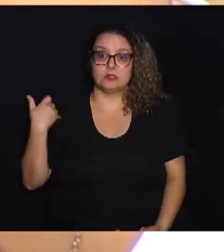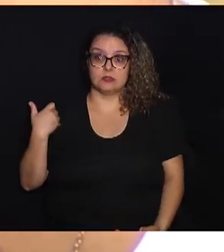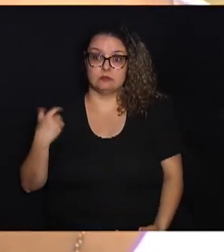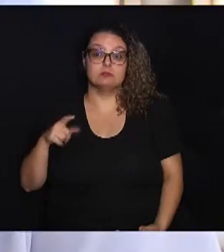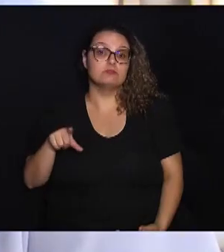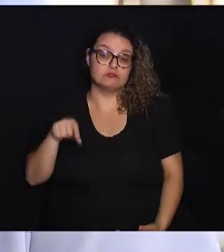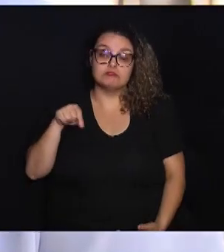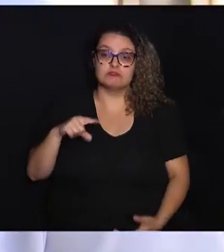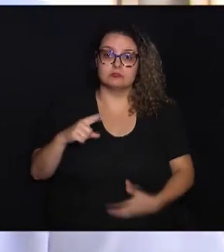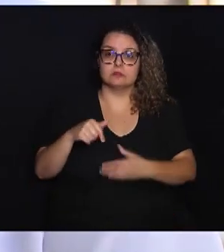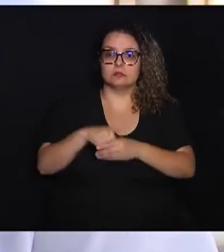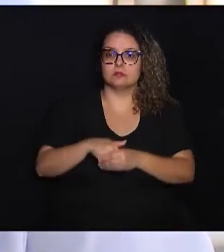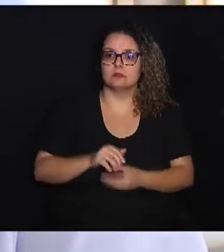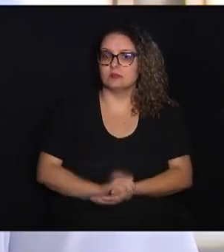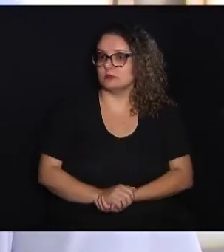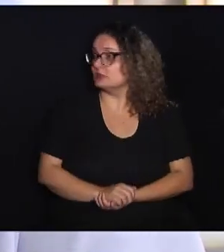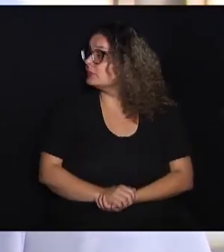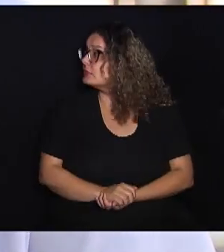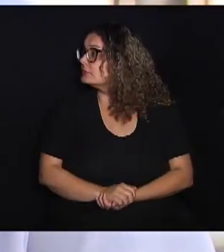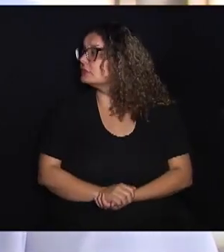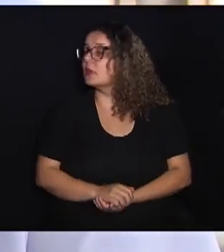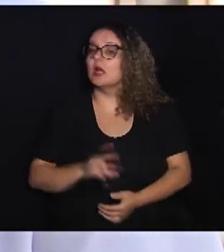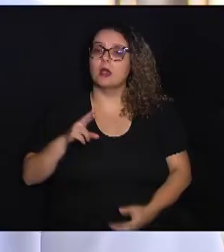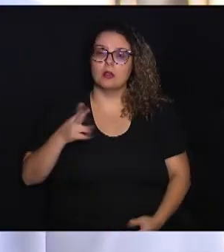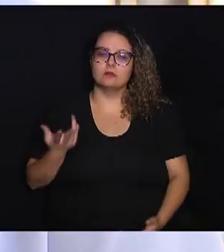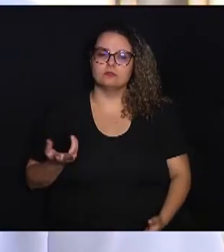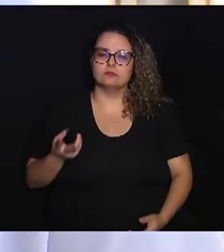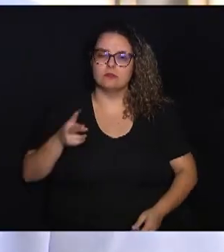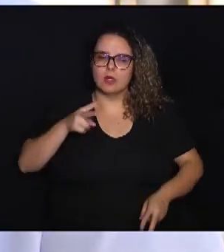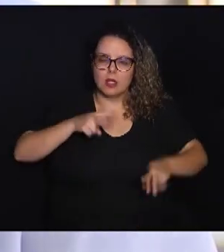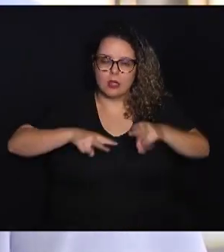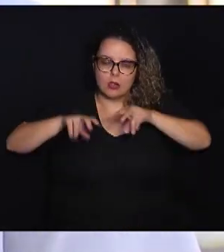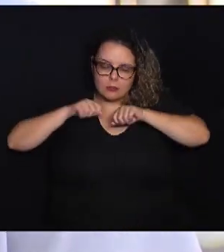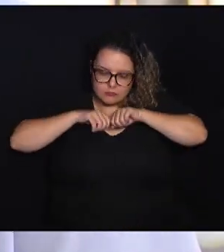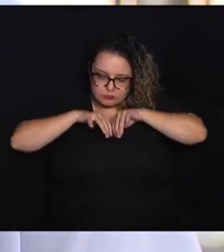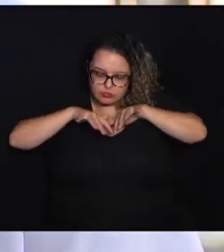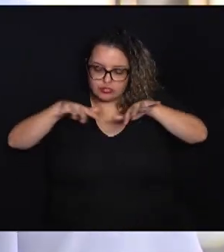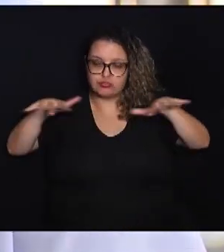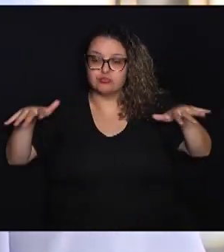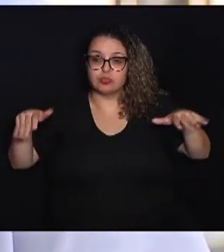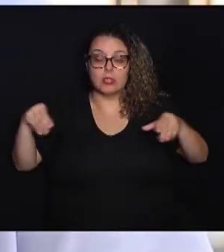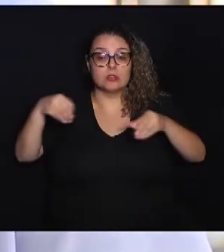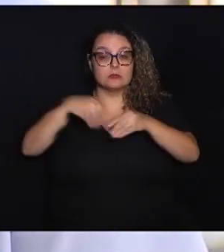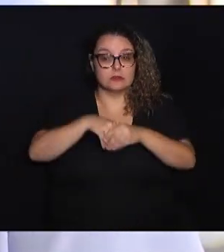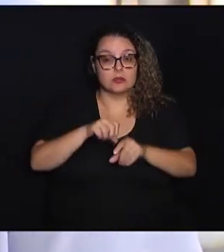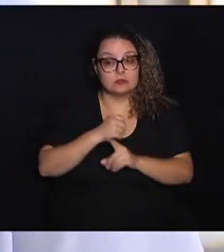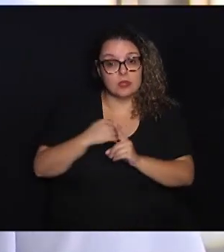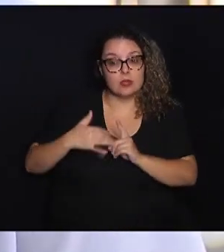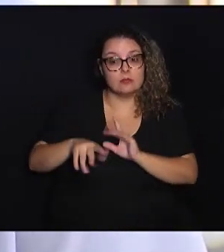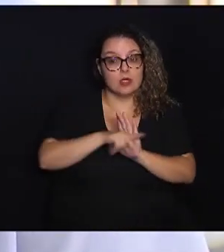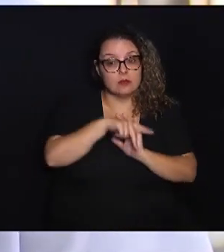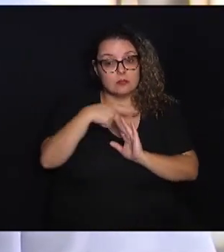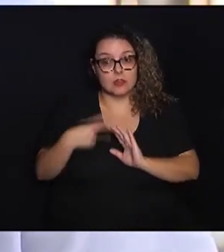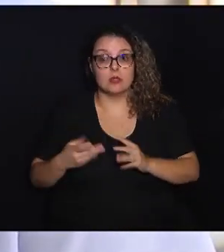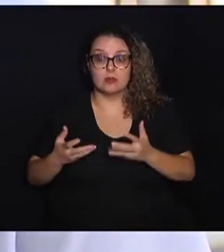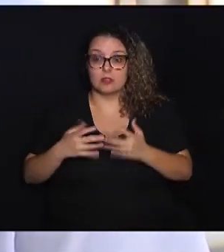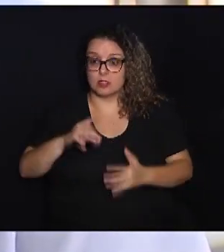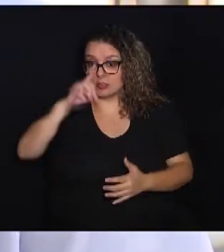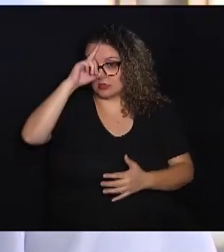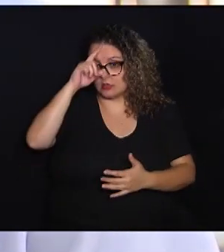título de eleitor. O motivo foi que eu queria ter uma visão mais ampla dentro da sociedade. Hoje que eu queria tomar uma